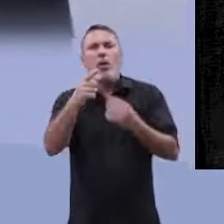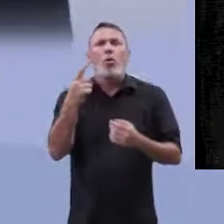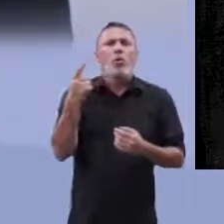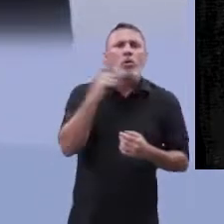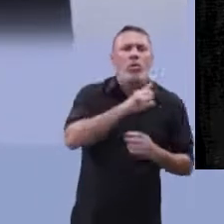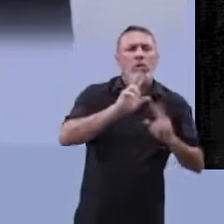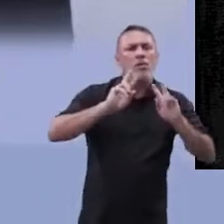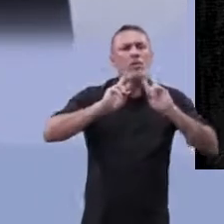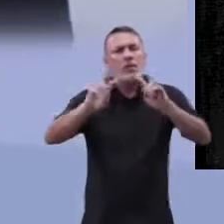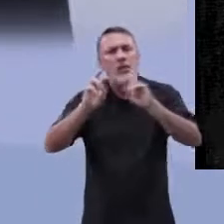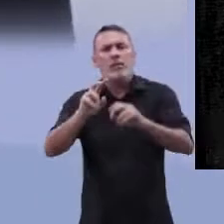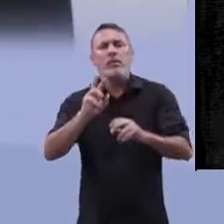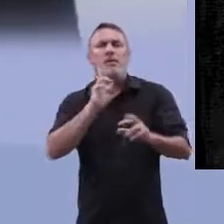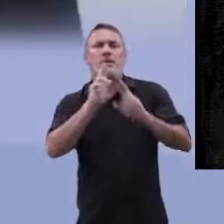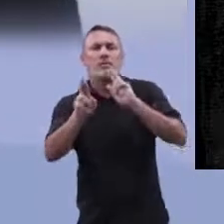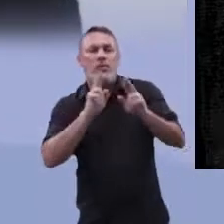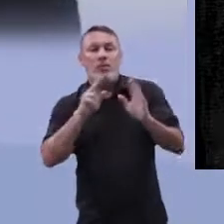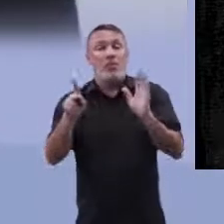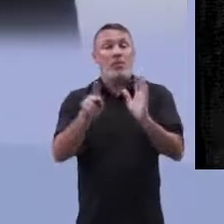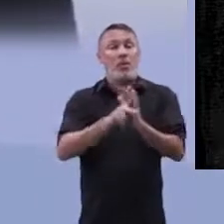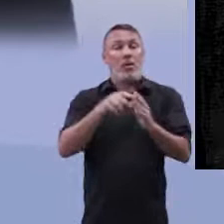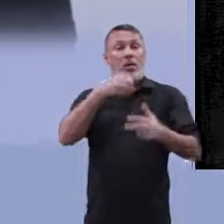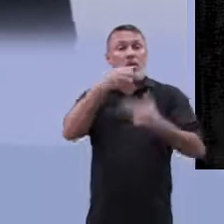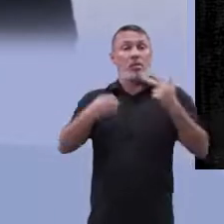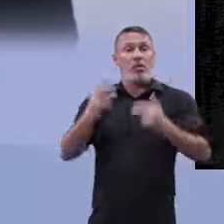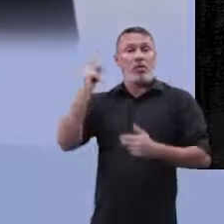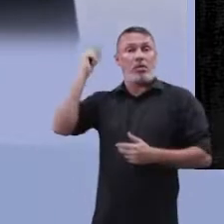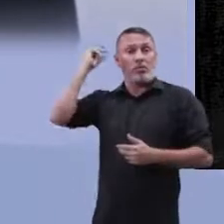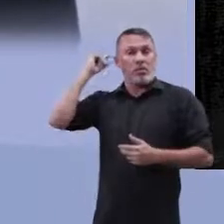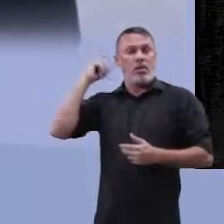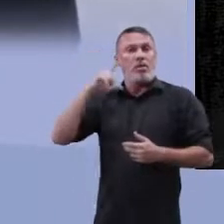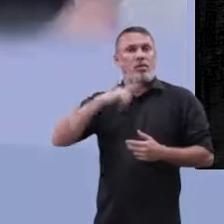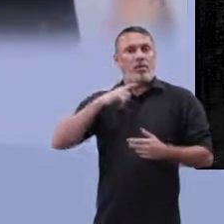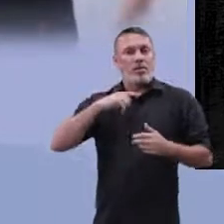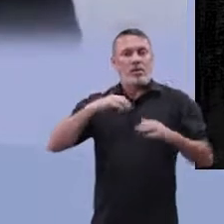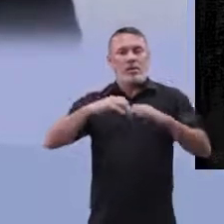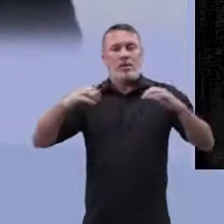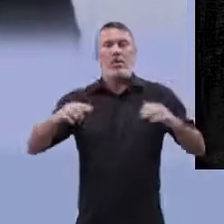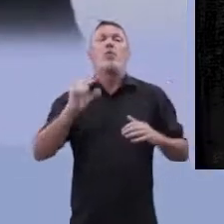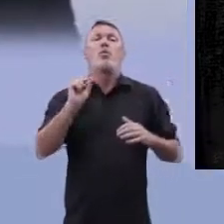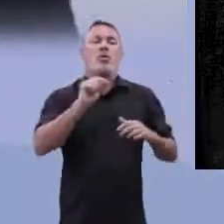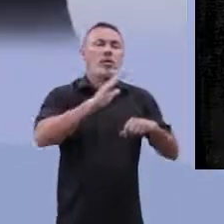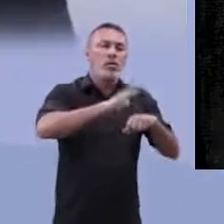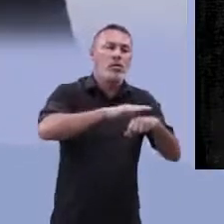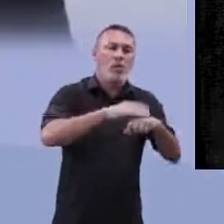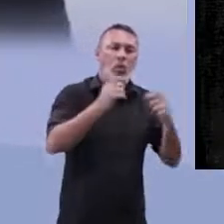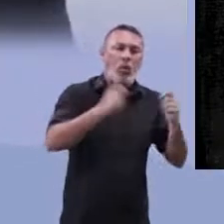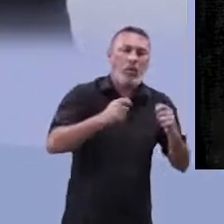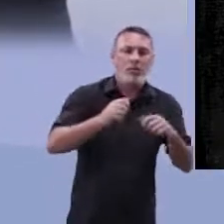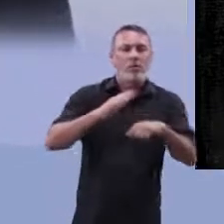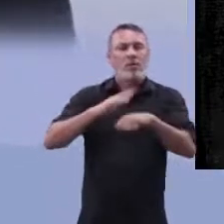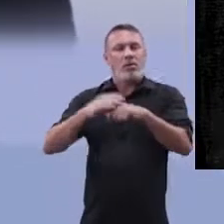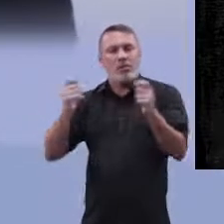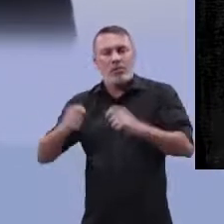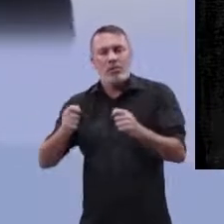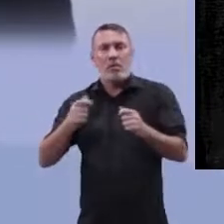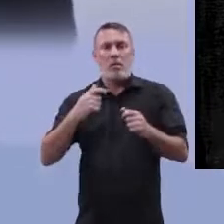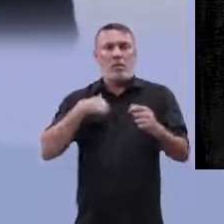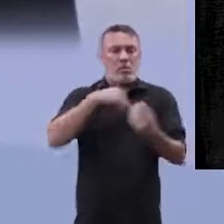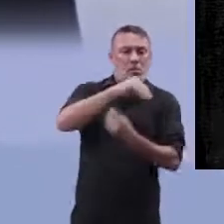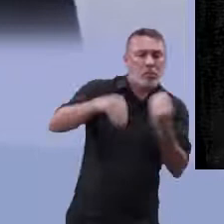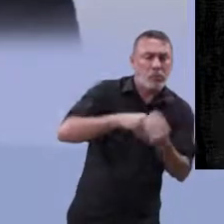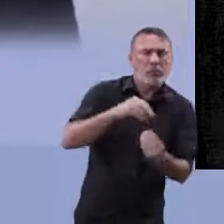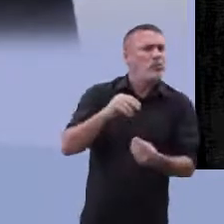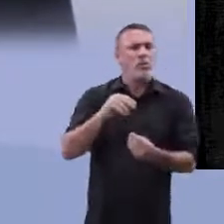vai estar tendo a oportunidade de resolver uma questão do Enem separada por competências, né? O